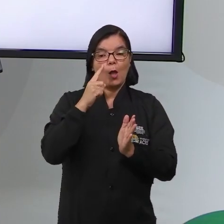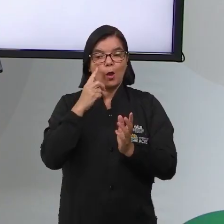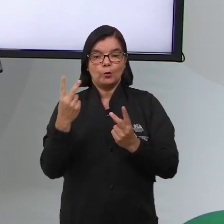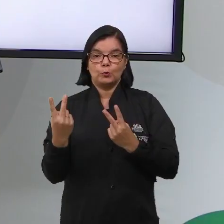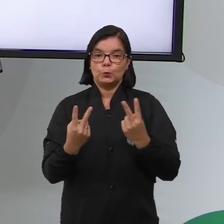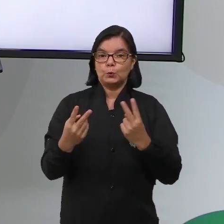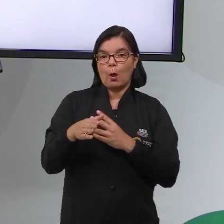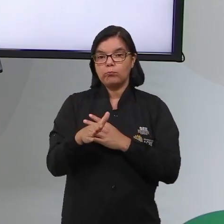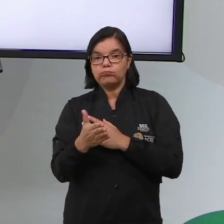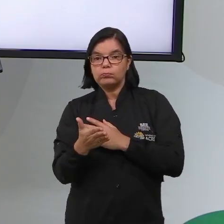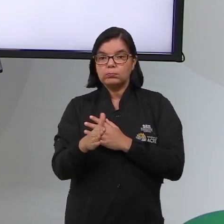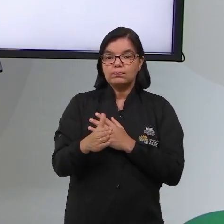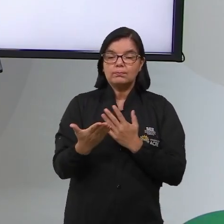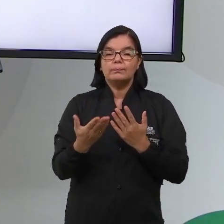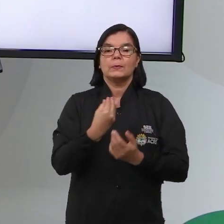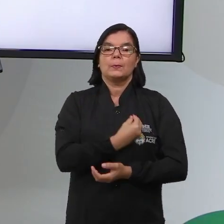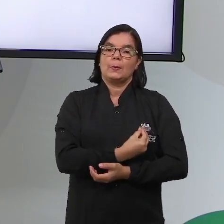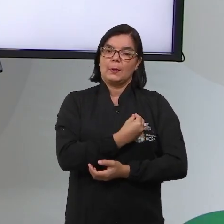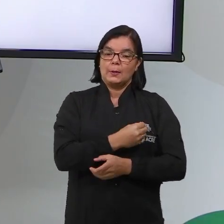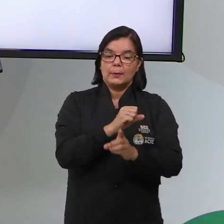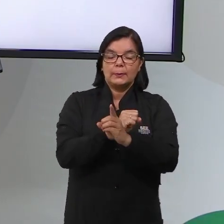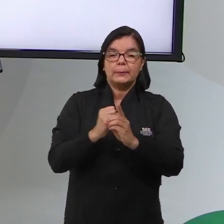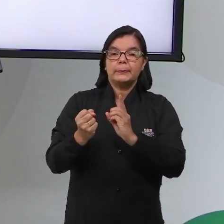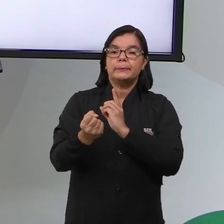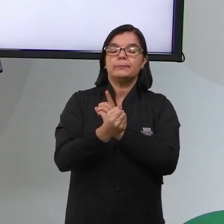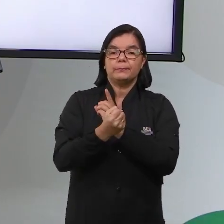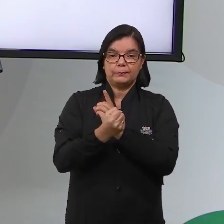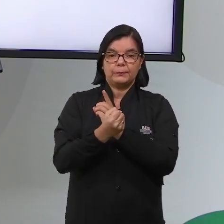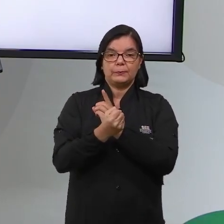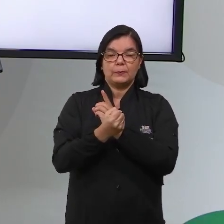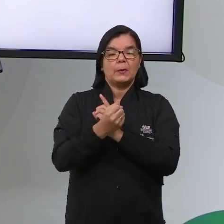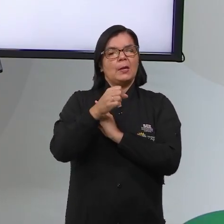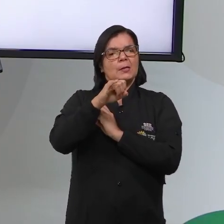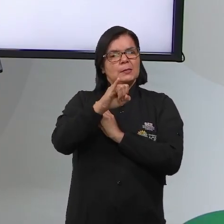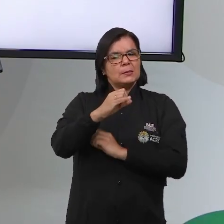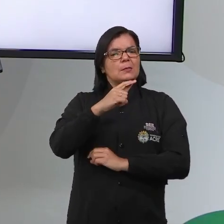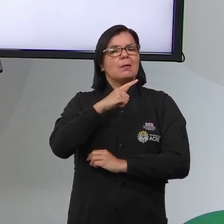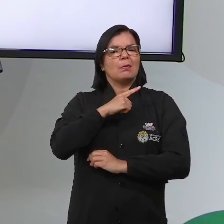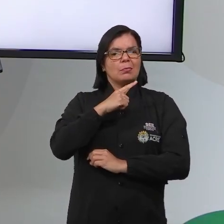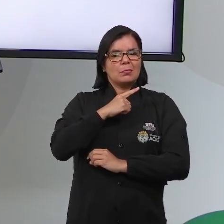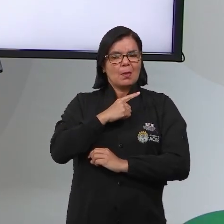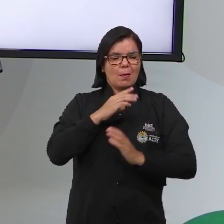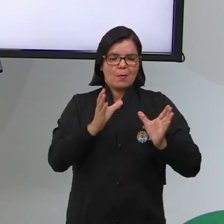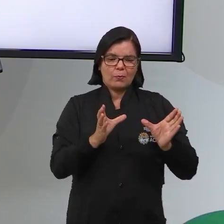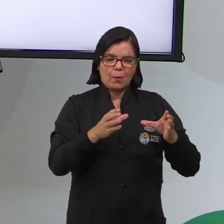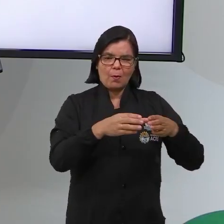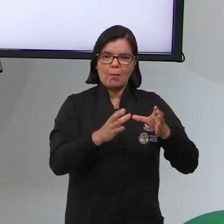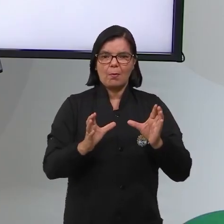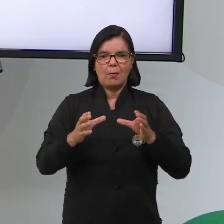a classe média existente da sociedade. Se existe essa divisão,